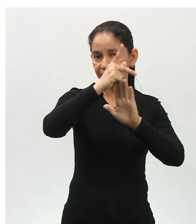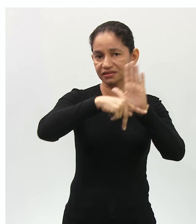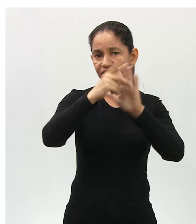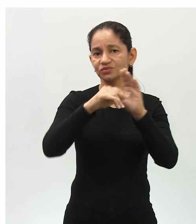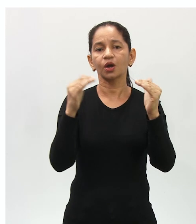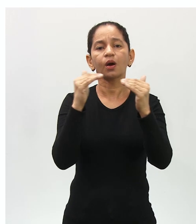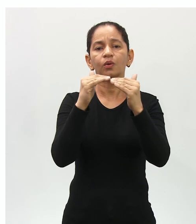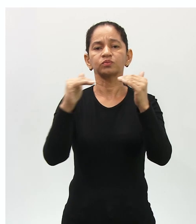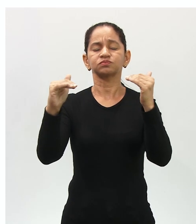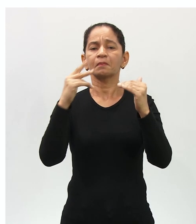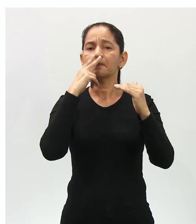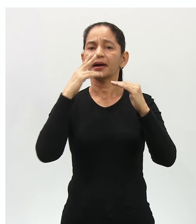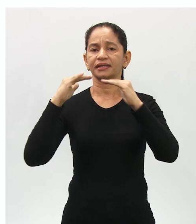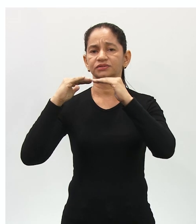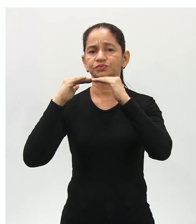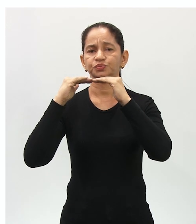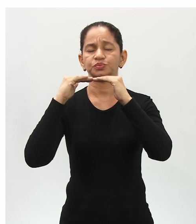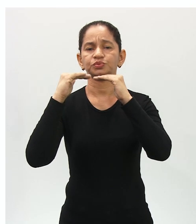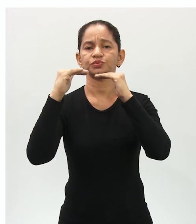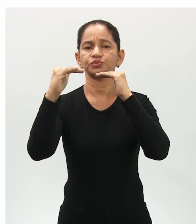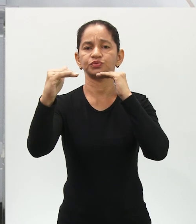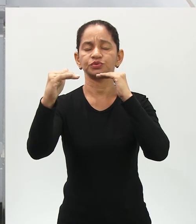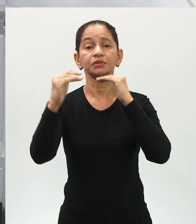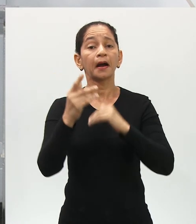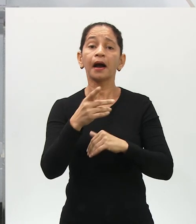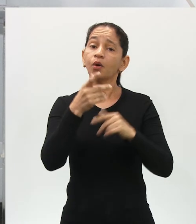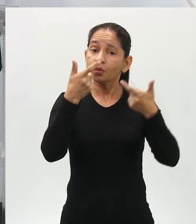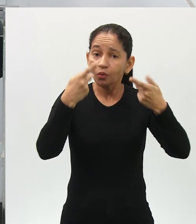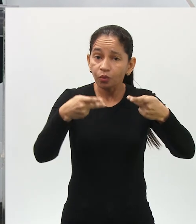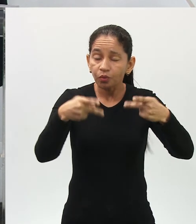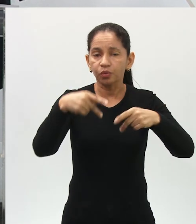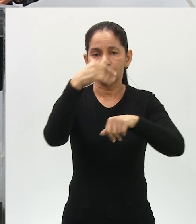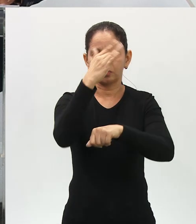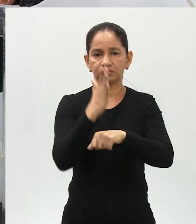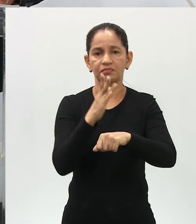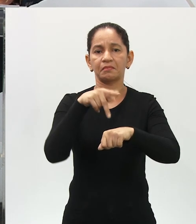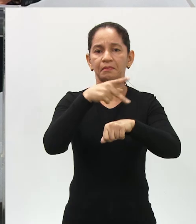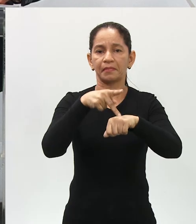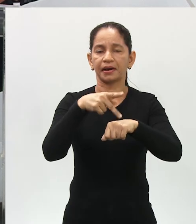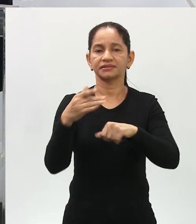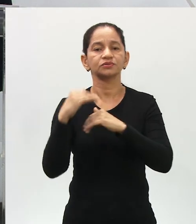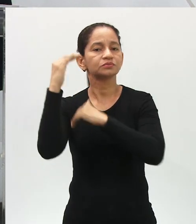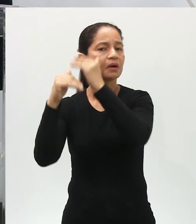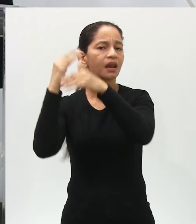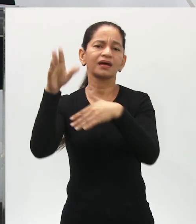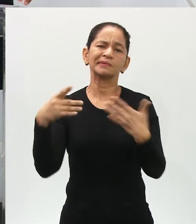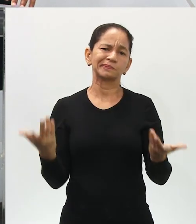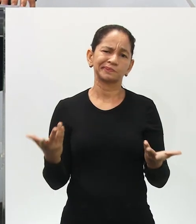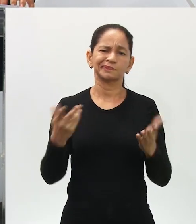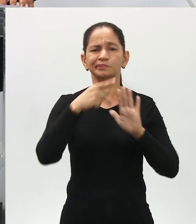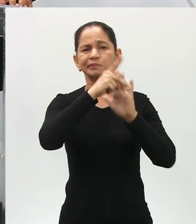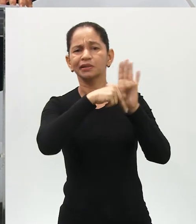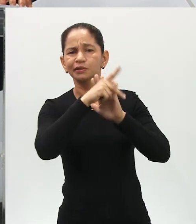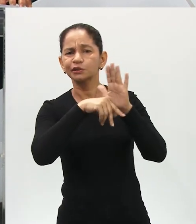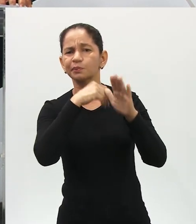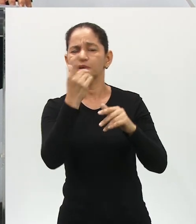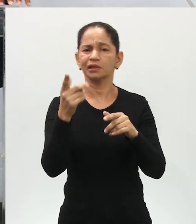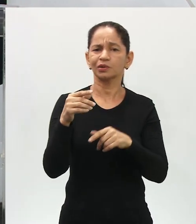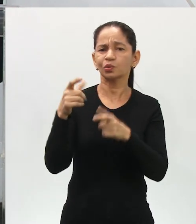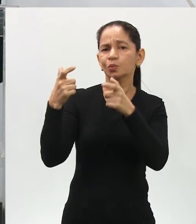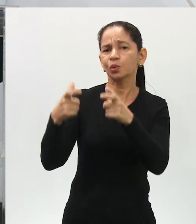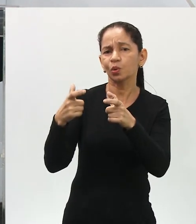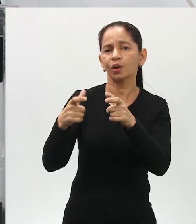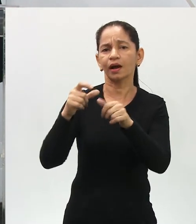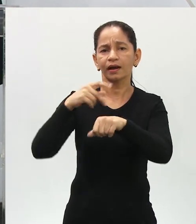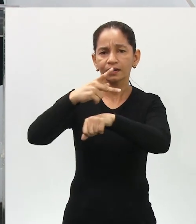planejar é incompatível com a estabilidade de países em desenvolvimento, como é o caso do Brasil. Tá? Então, não caberia fazer planejamento